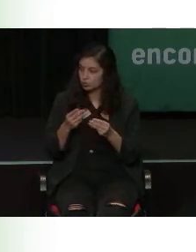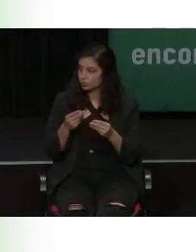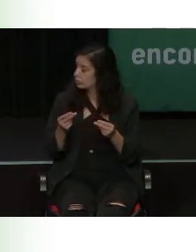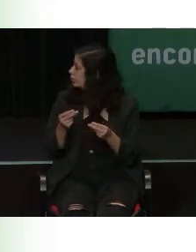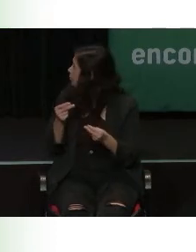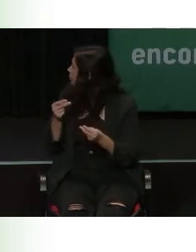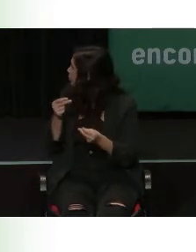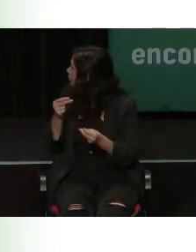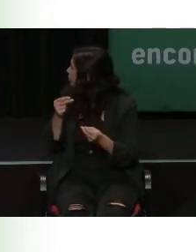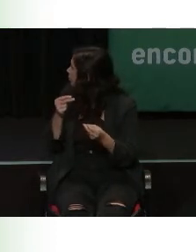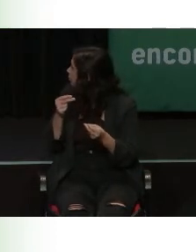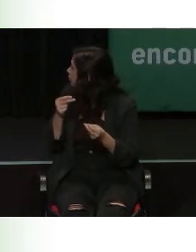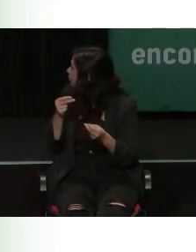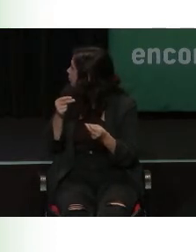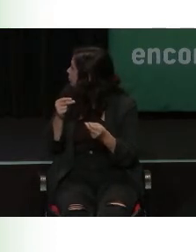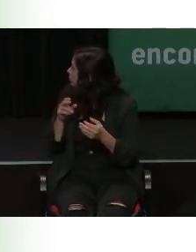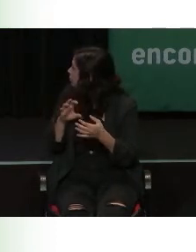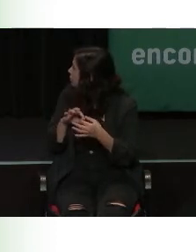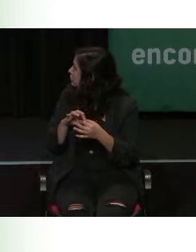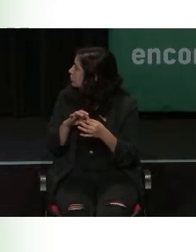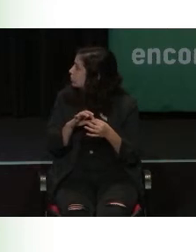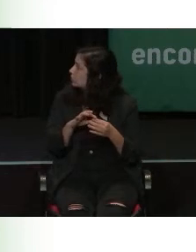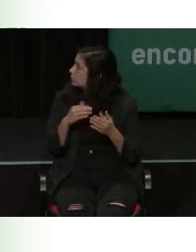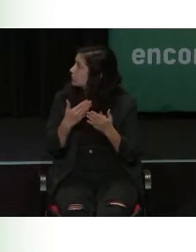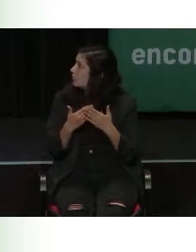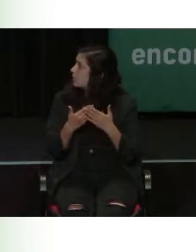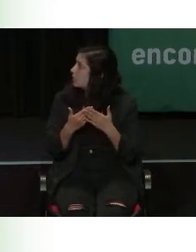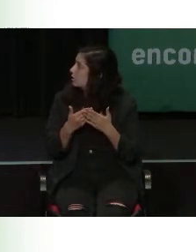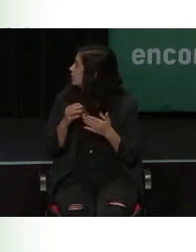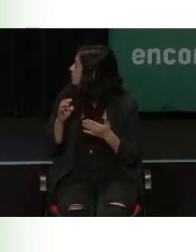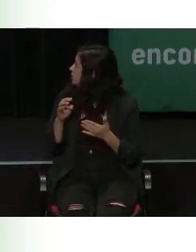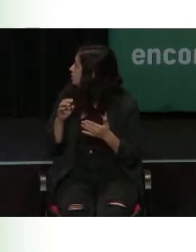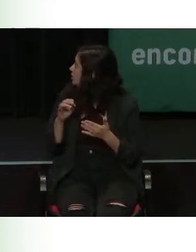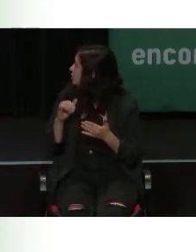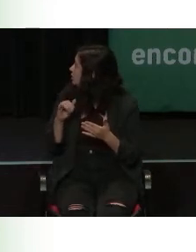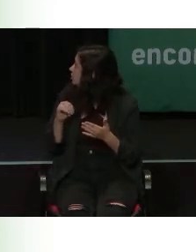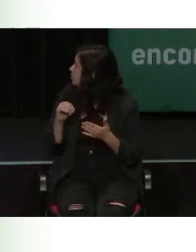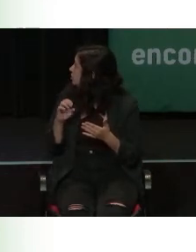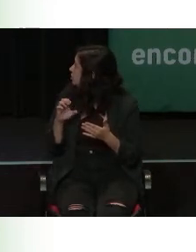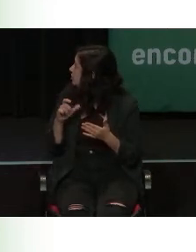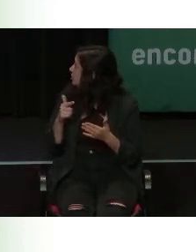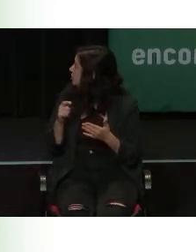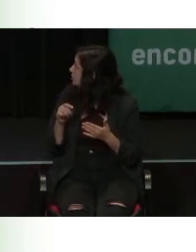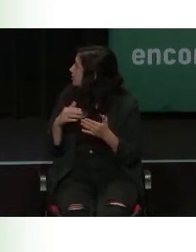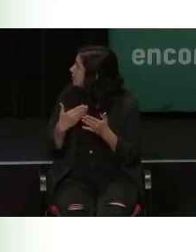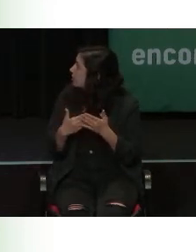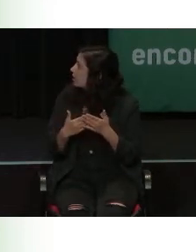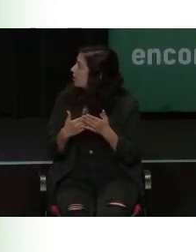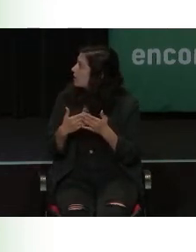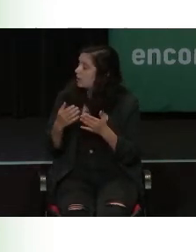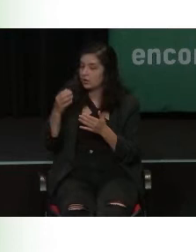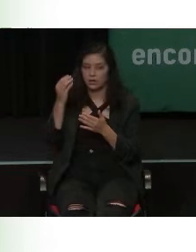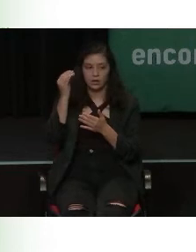requerem visões mais holísticas. Portanto, temos no ISCTE um grupo de ciência da computação e de inteligência